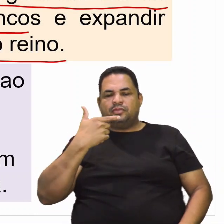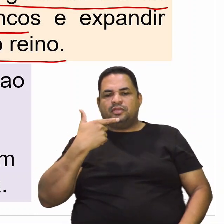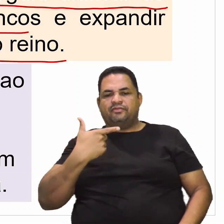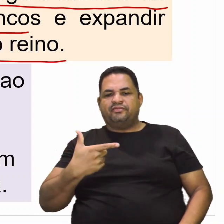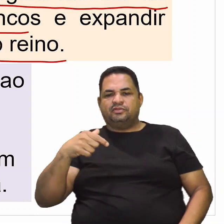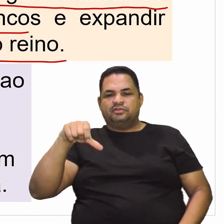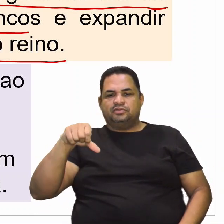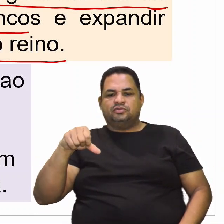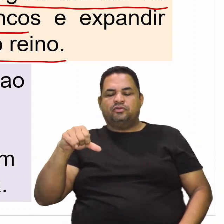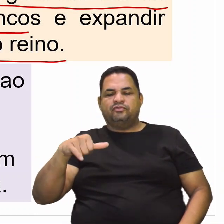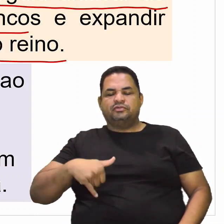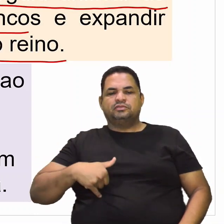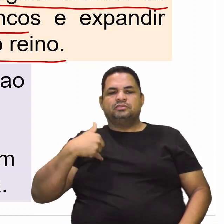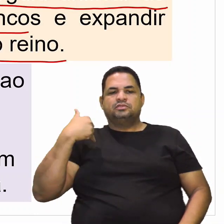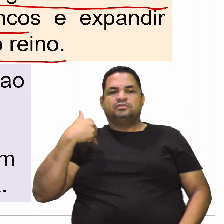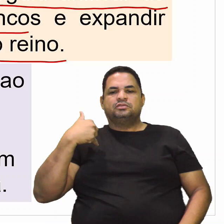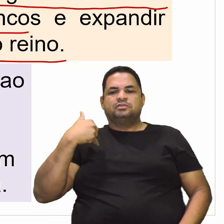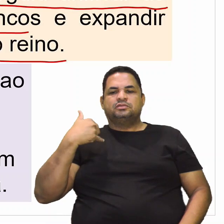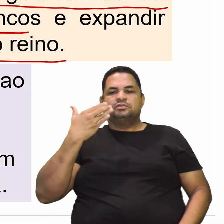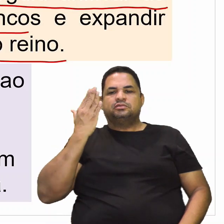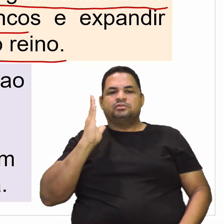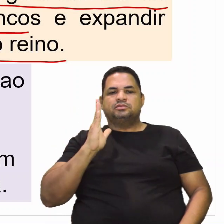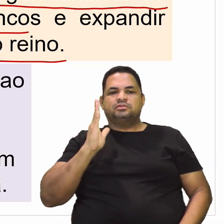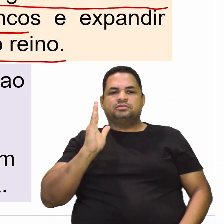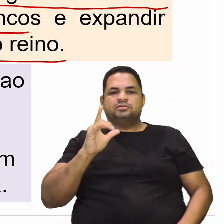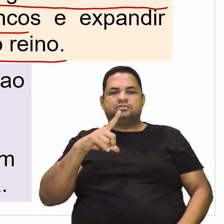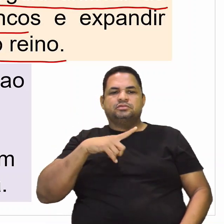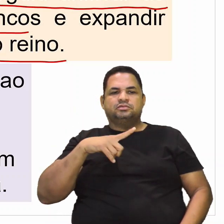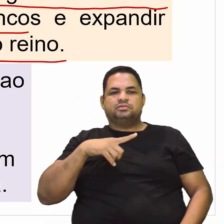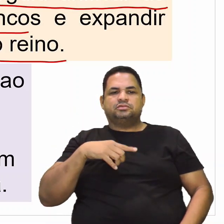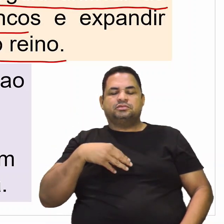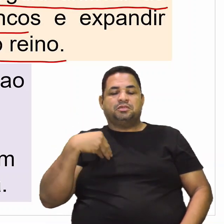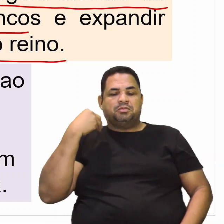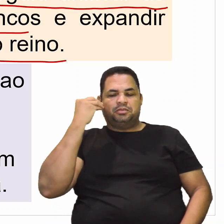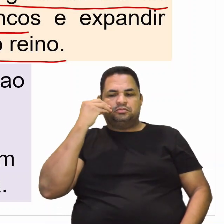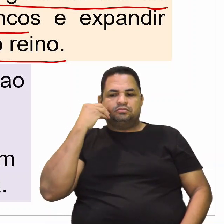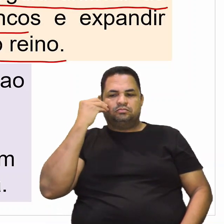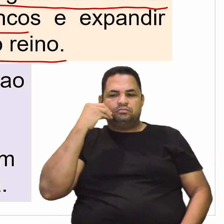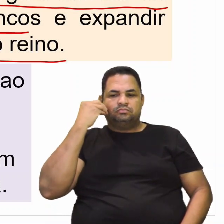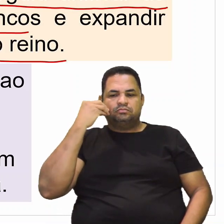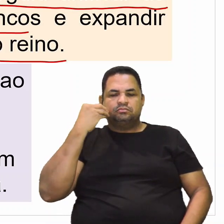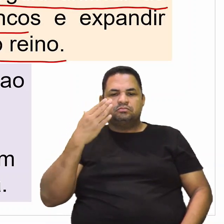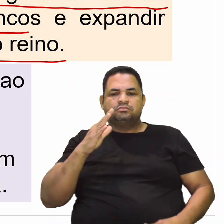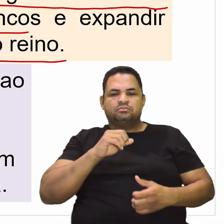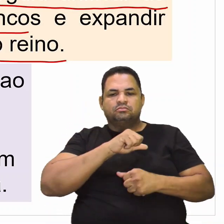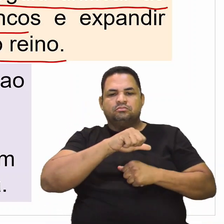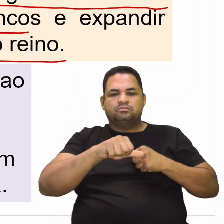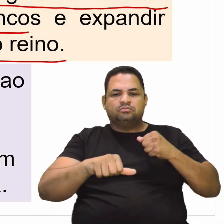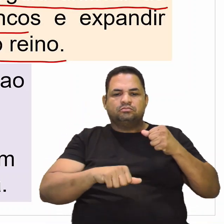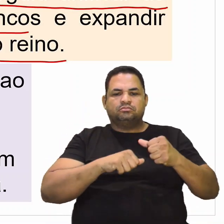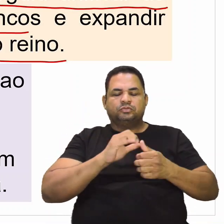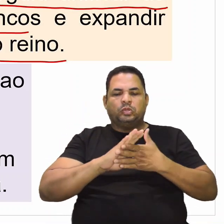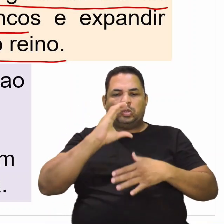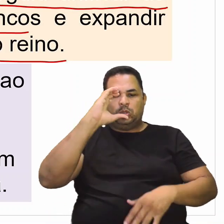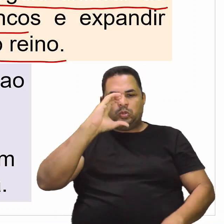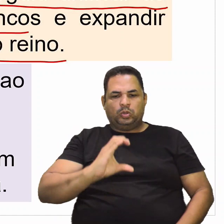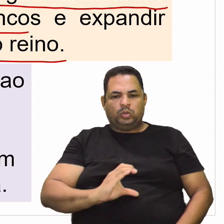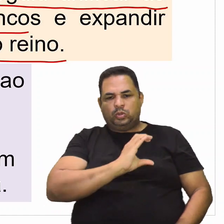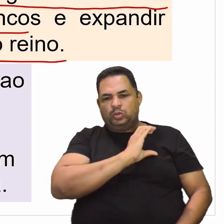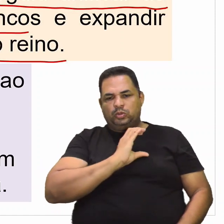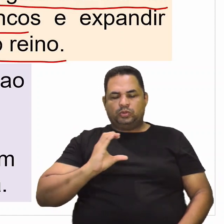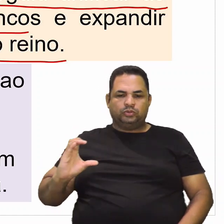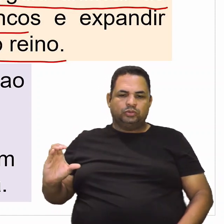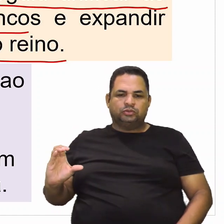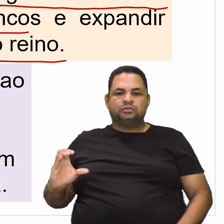29 anos, o cara já tinha uma baita de uma experiência. Converteu-se ao catolicismo,